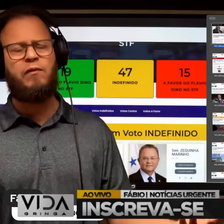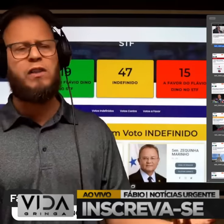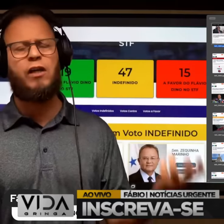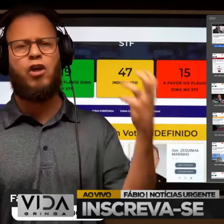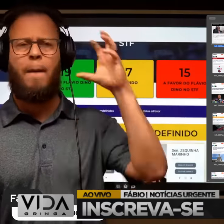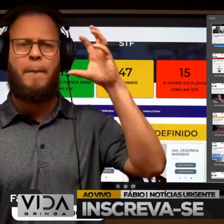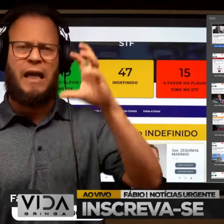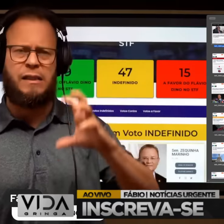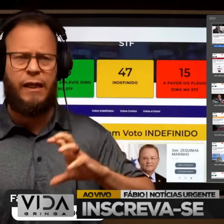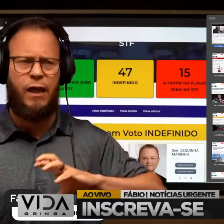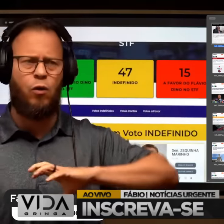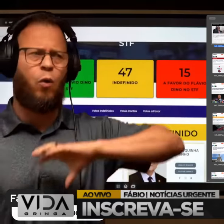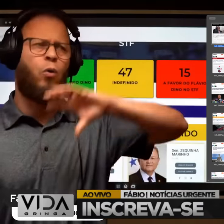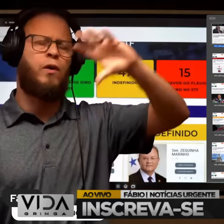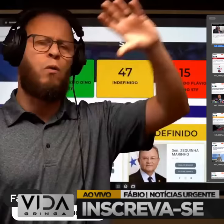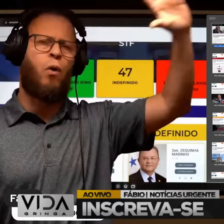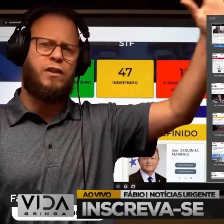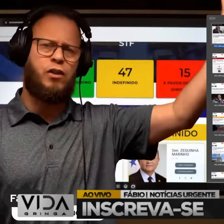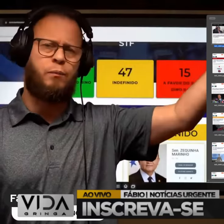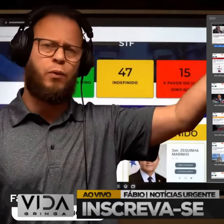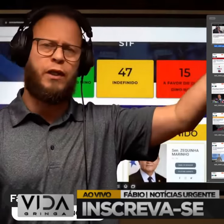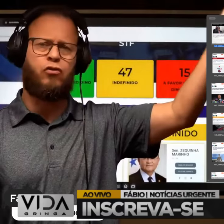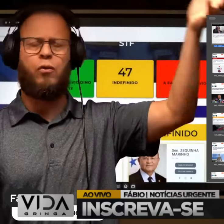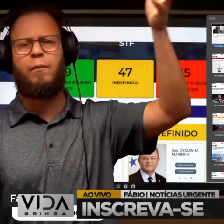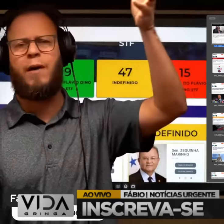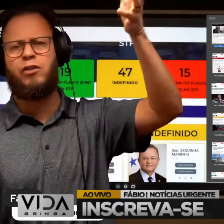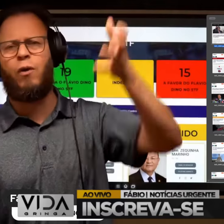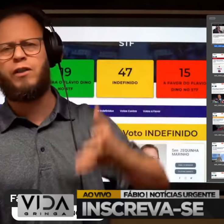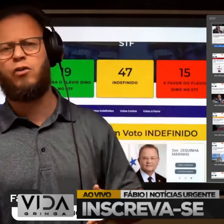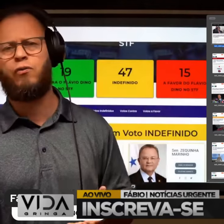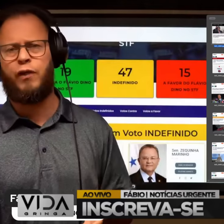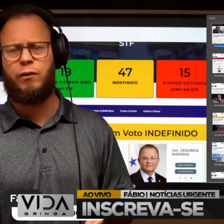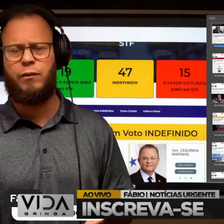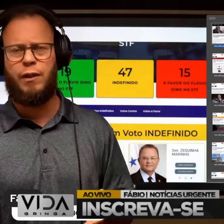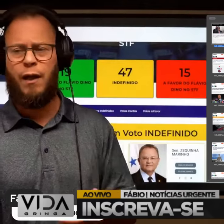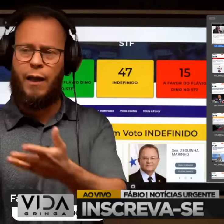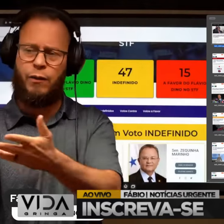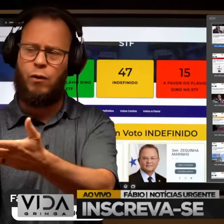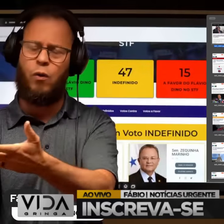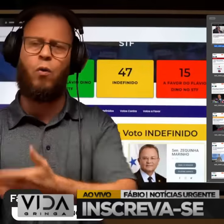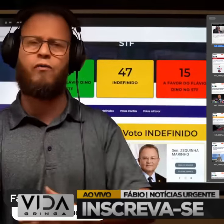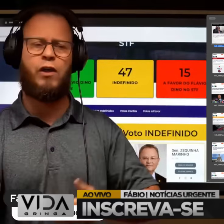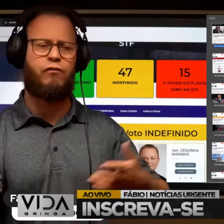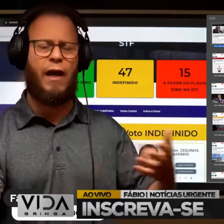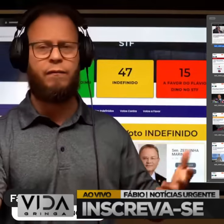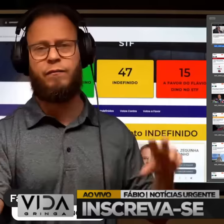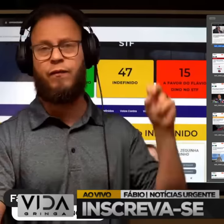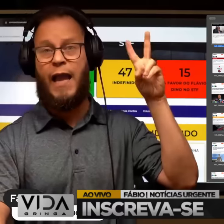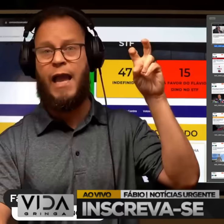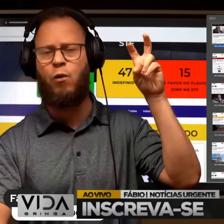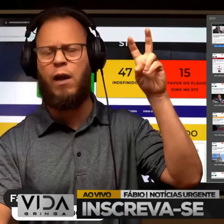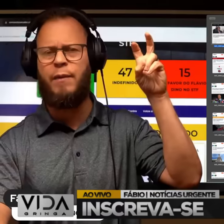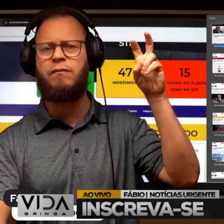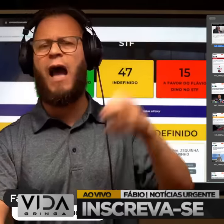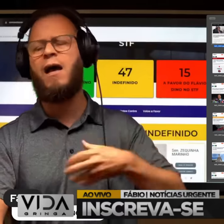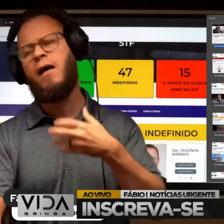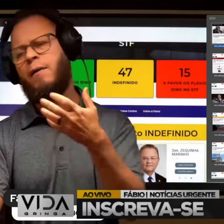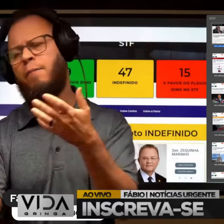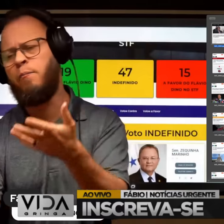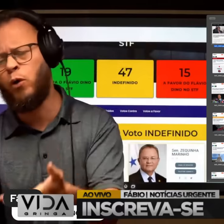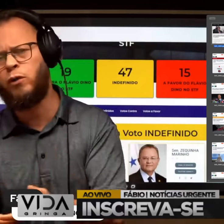falo para vocês, brasileiro não gosta de político, mas gosta de governo. Aí, o governo vai